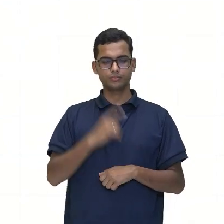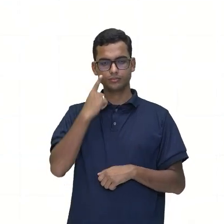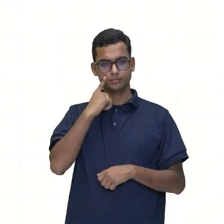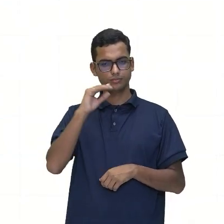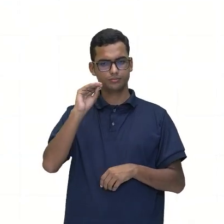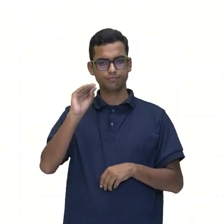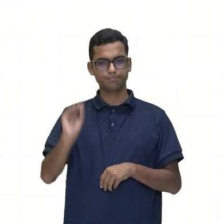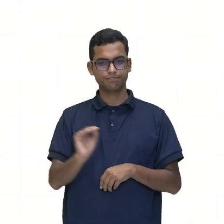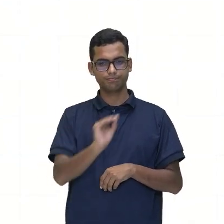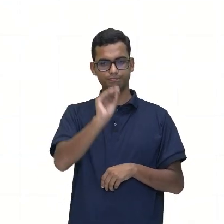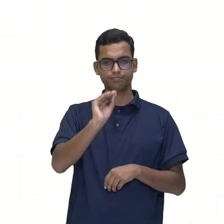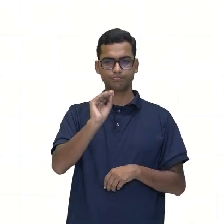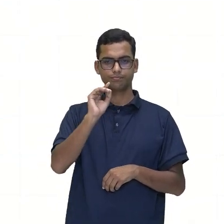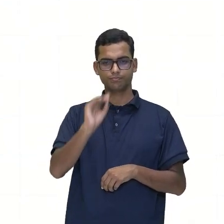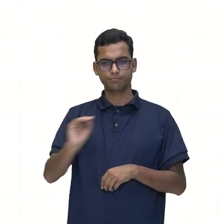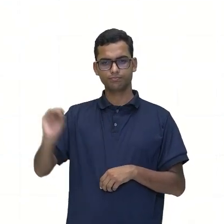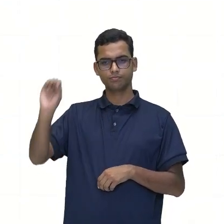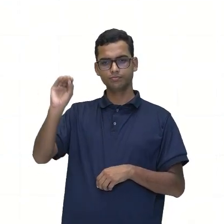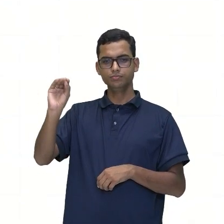ele.